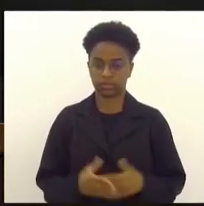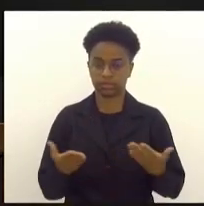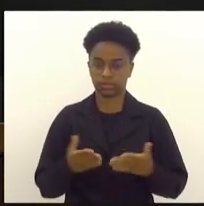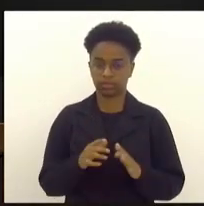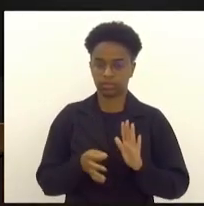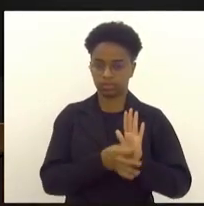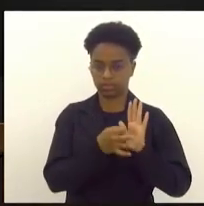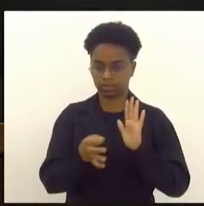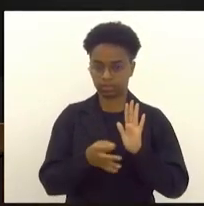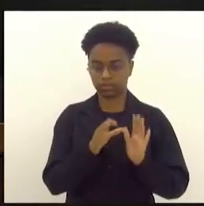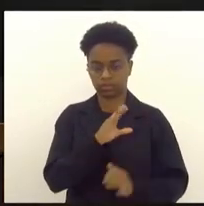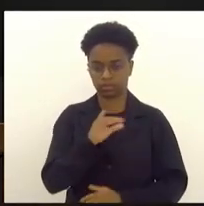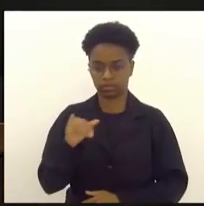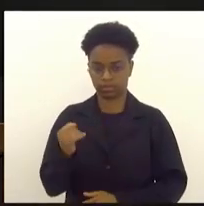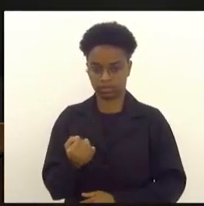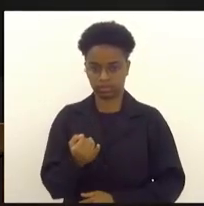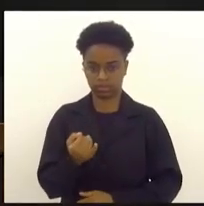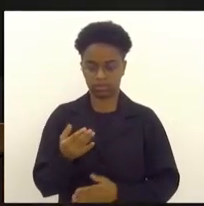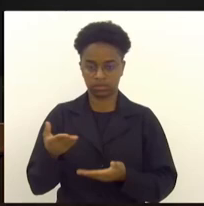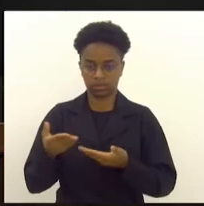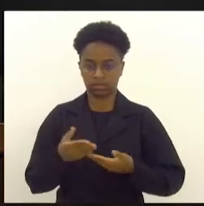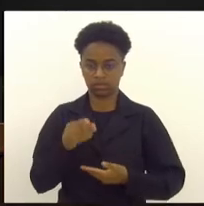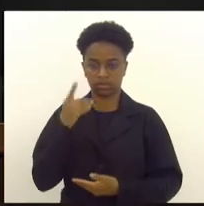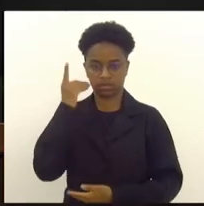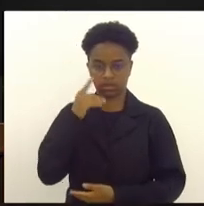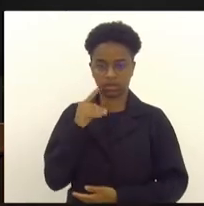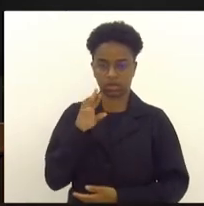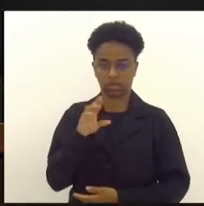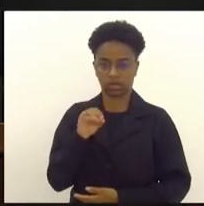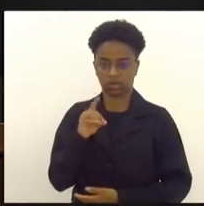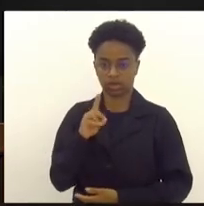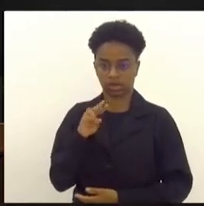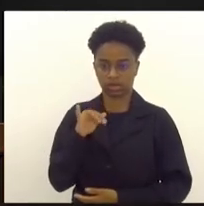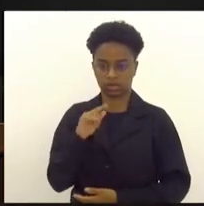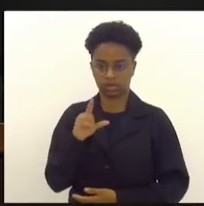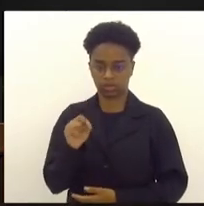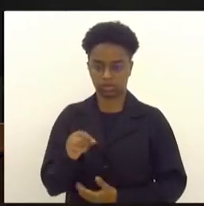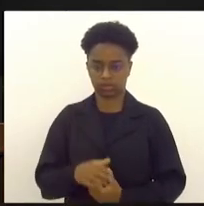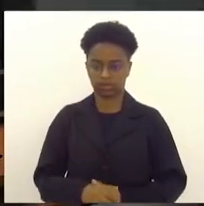emitir parecer pela comissão de constituição e justiça Deputado Rodrigo Amorim